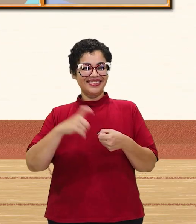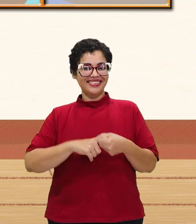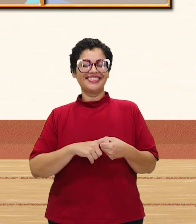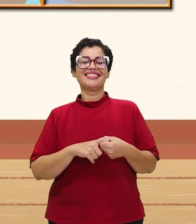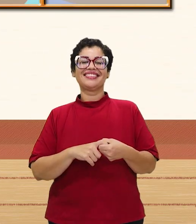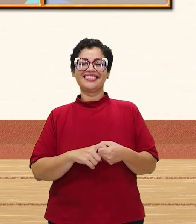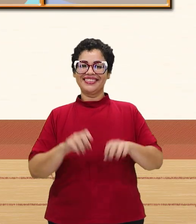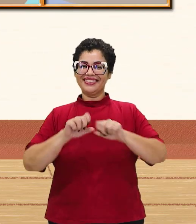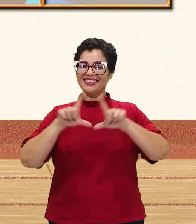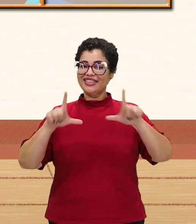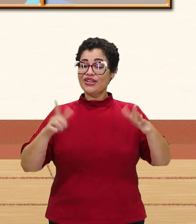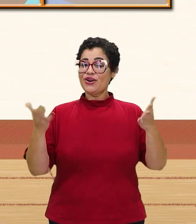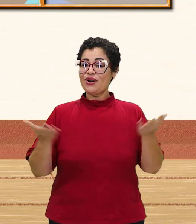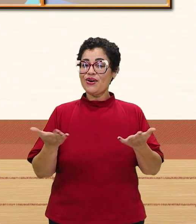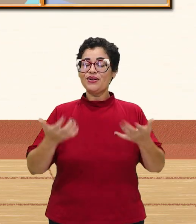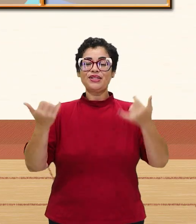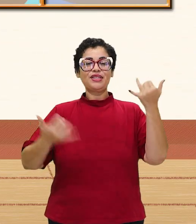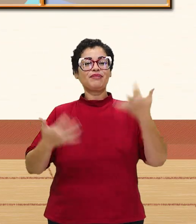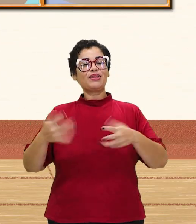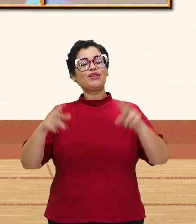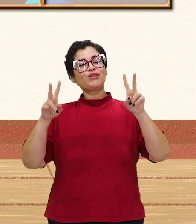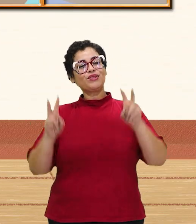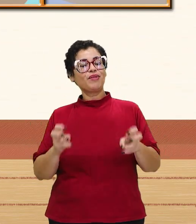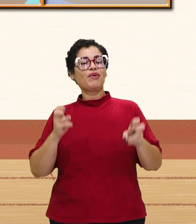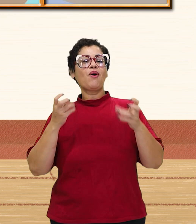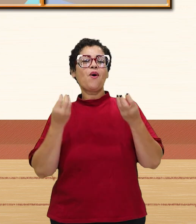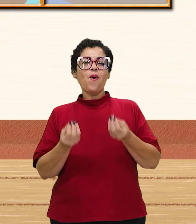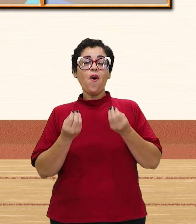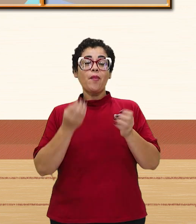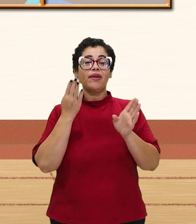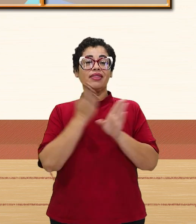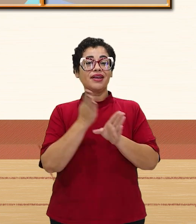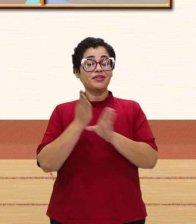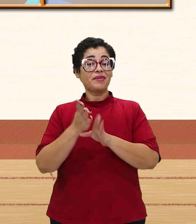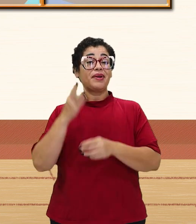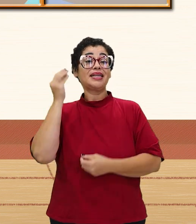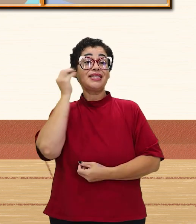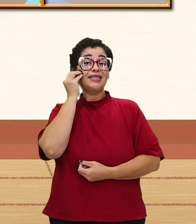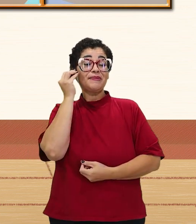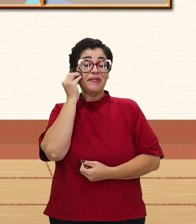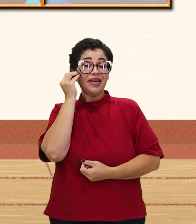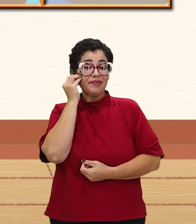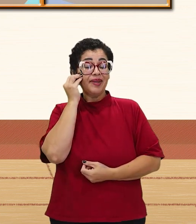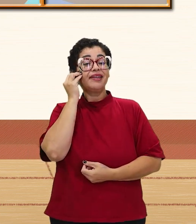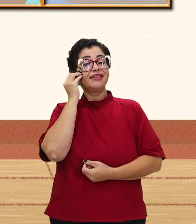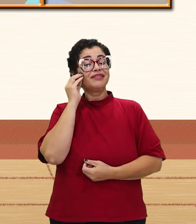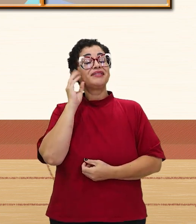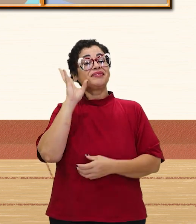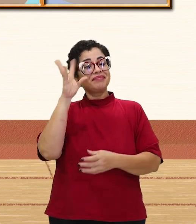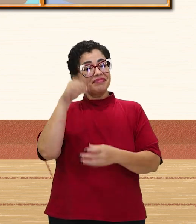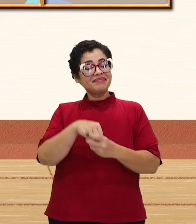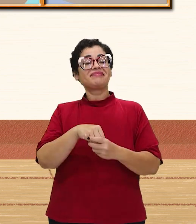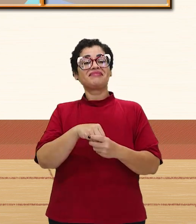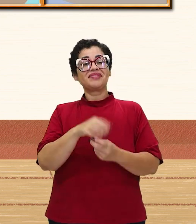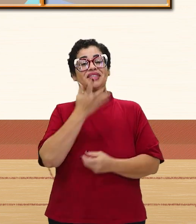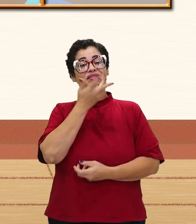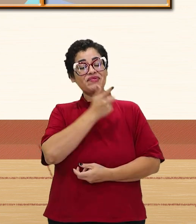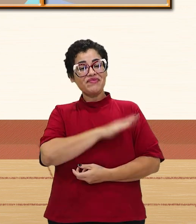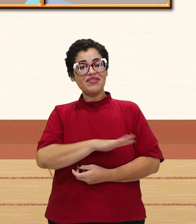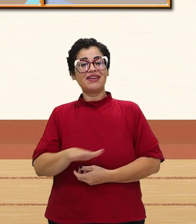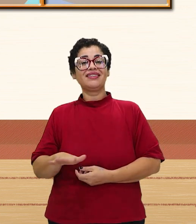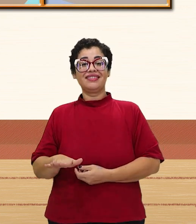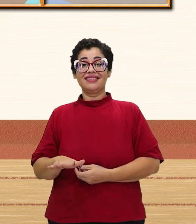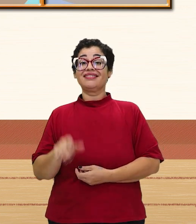Voltamos! E no programa de hoje estamos falando sobre como as descobertas e experimentações fazem parte da infância.